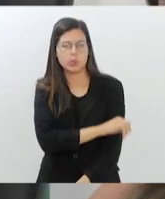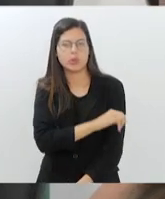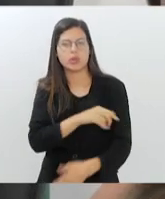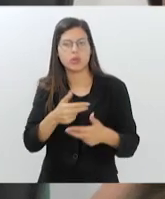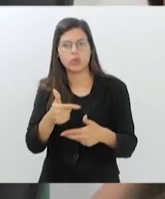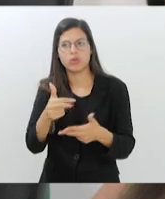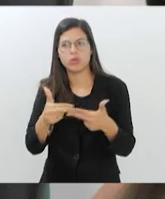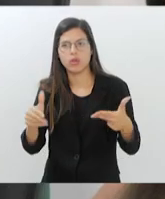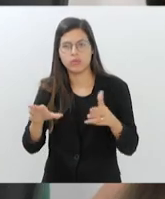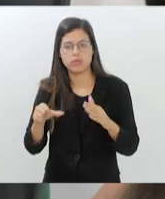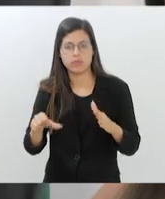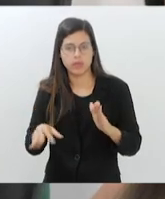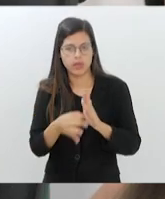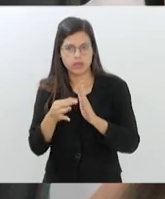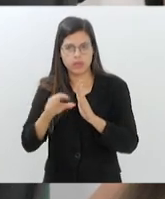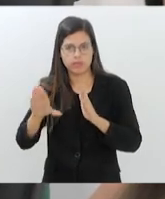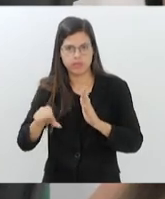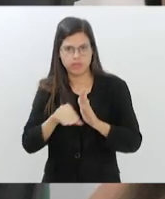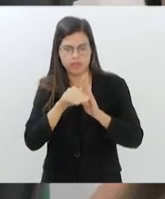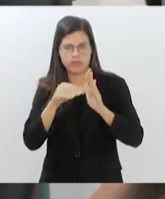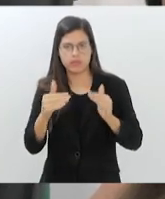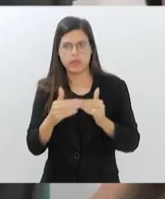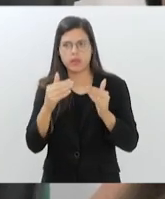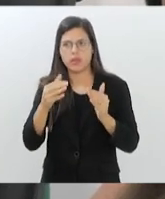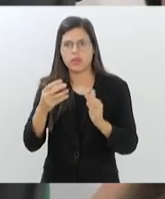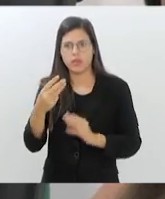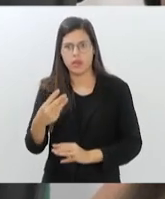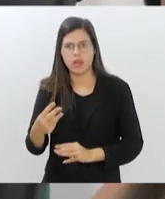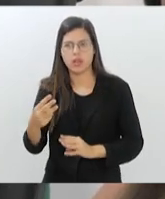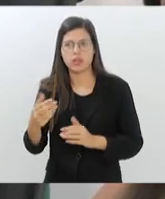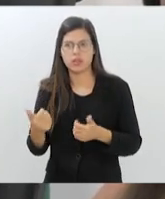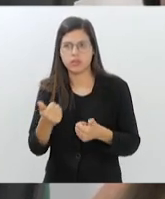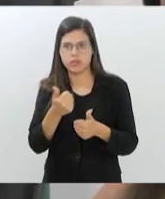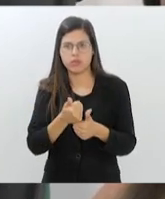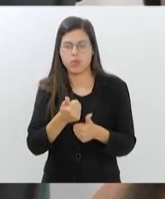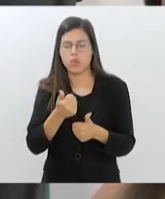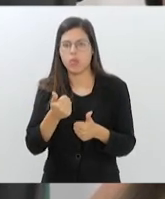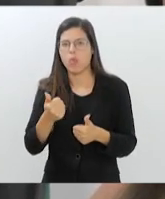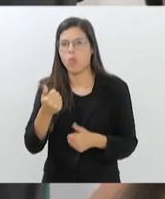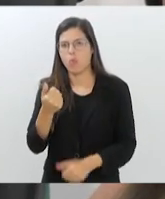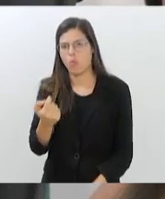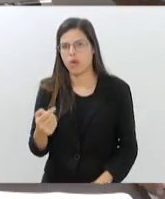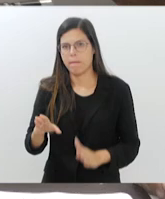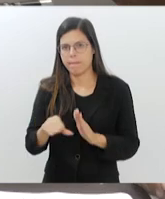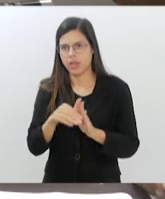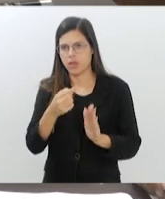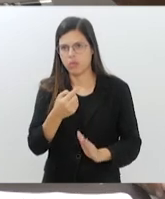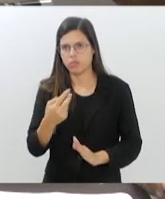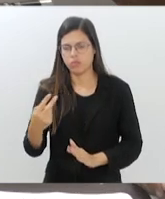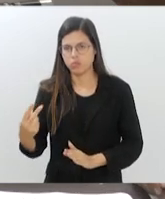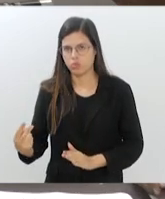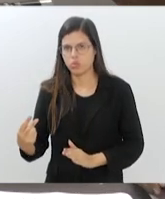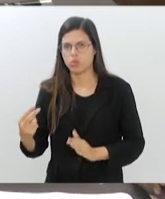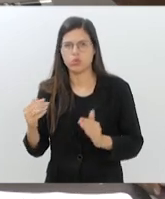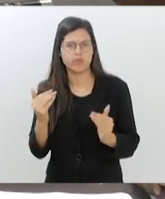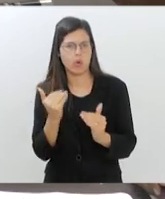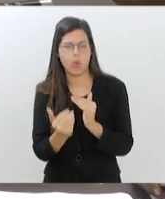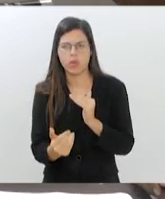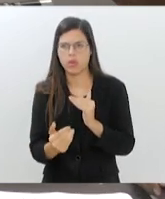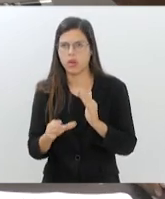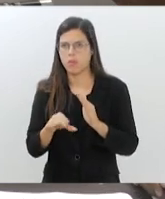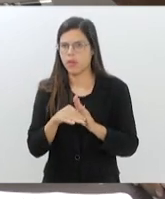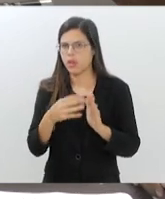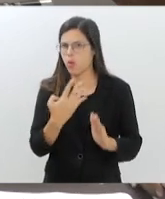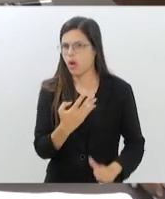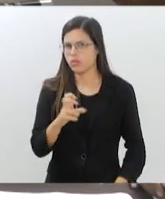emenda número 3 favorável com subemenda aglutinativa as emendas número 1 e 2 contrário as emendas número 4